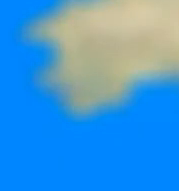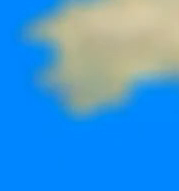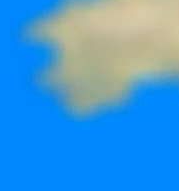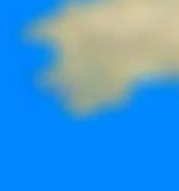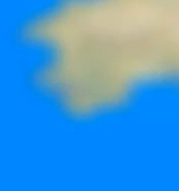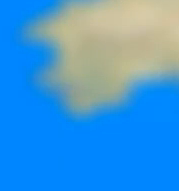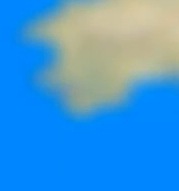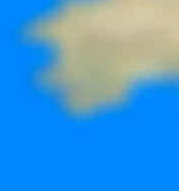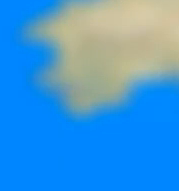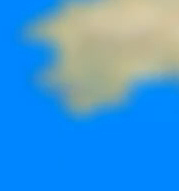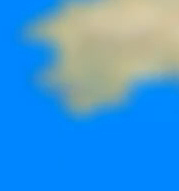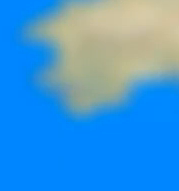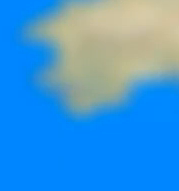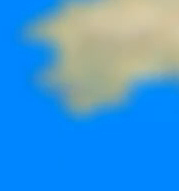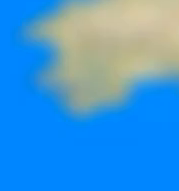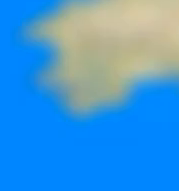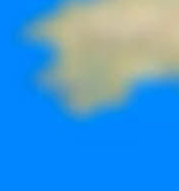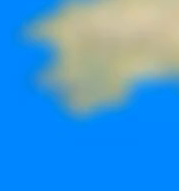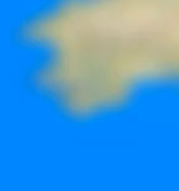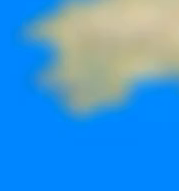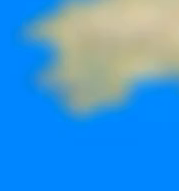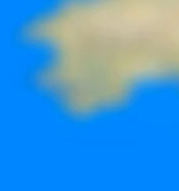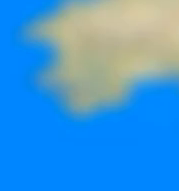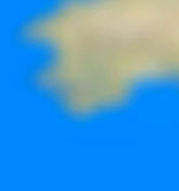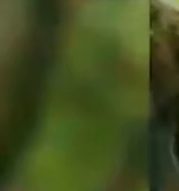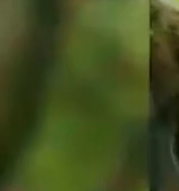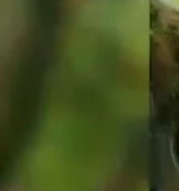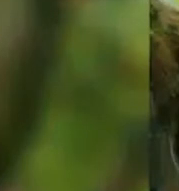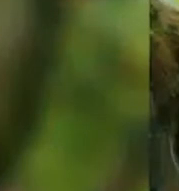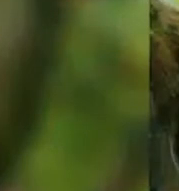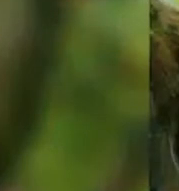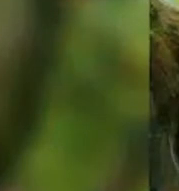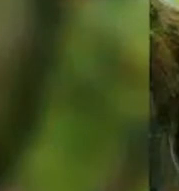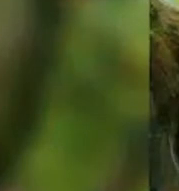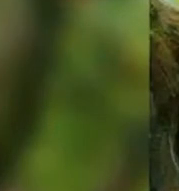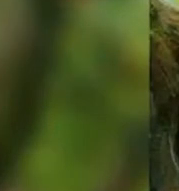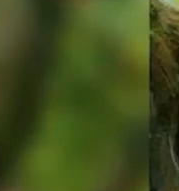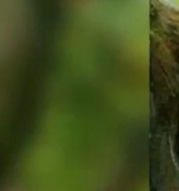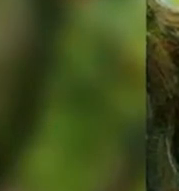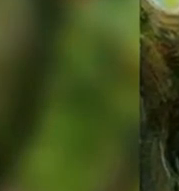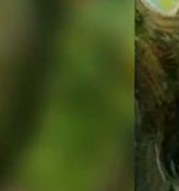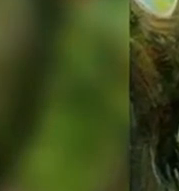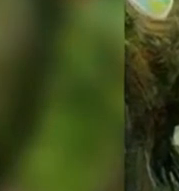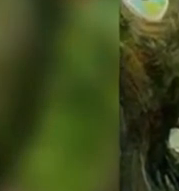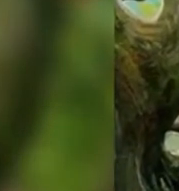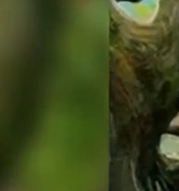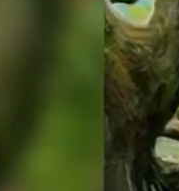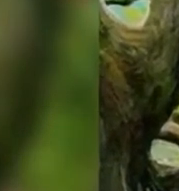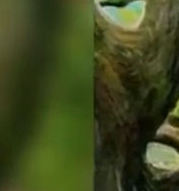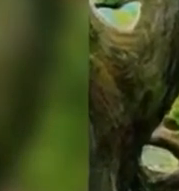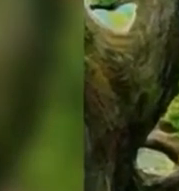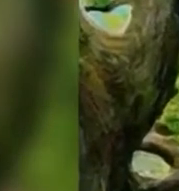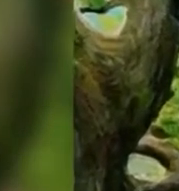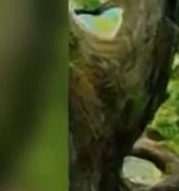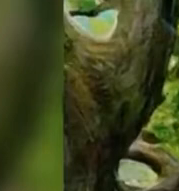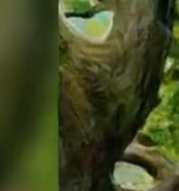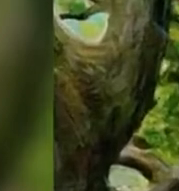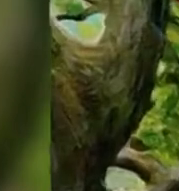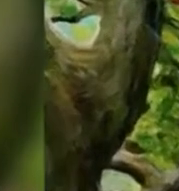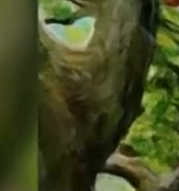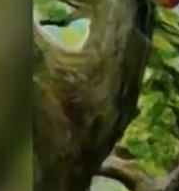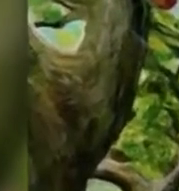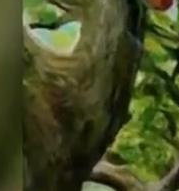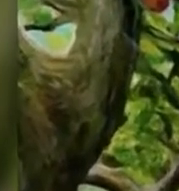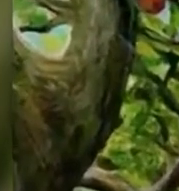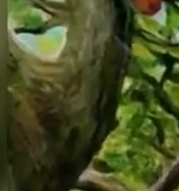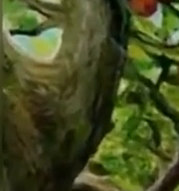raízes nas ilhas e permaneceram lá por mais de 3 séculos. Os conquistadores costumavam celebrar um feriado em razão